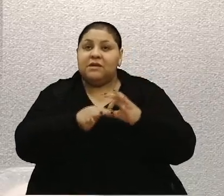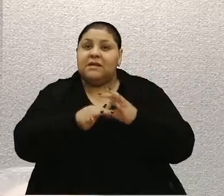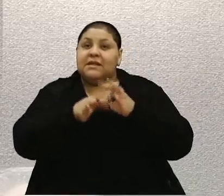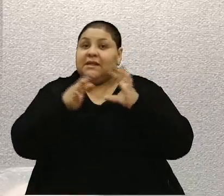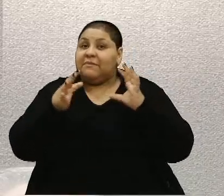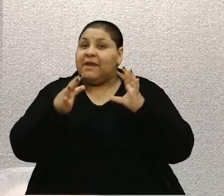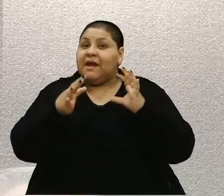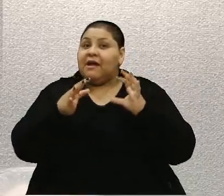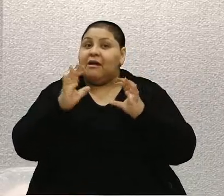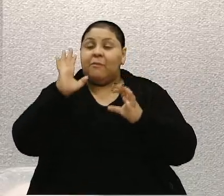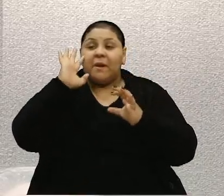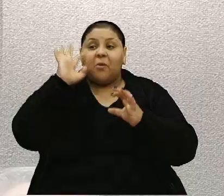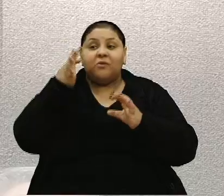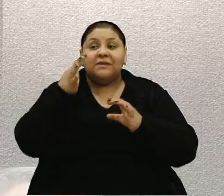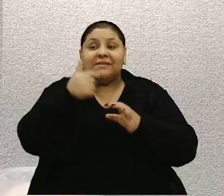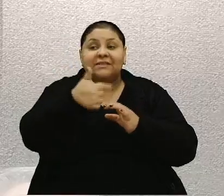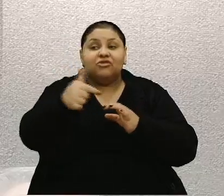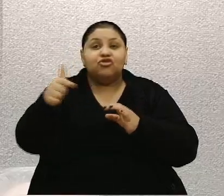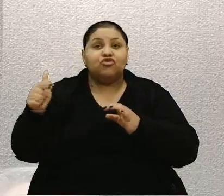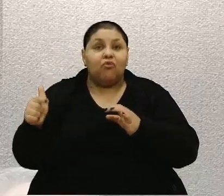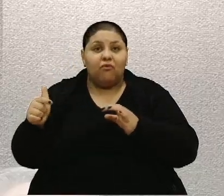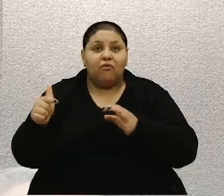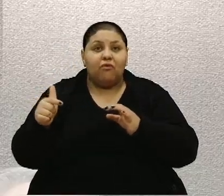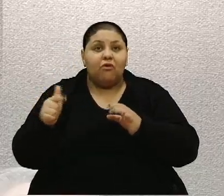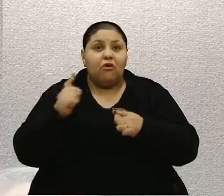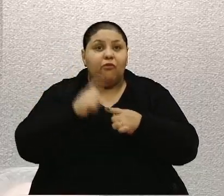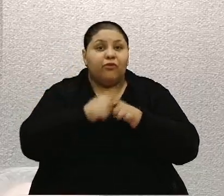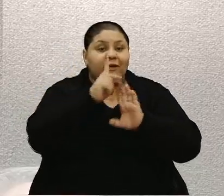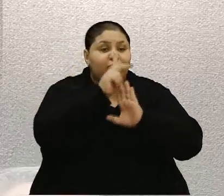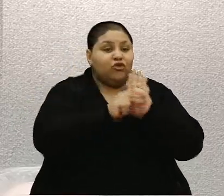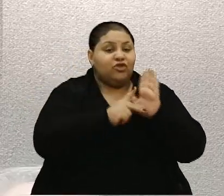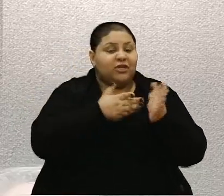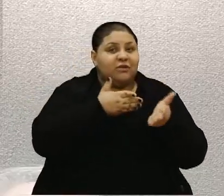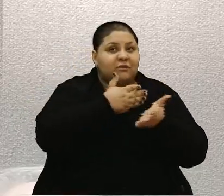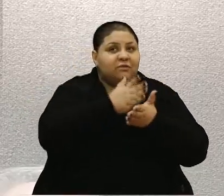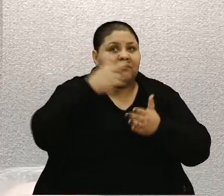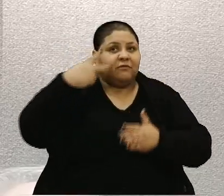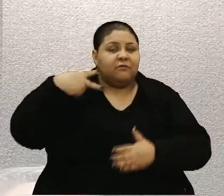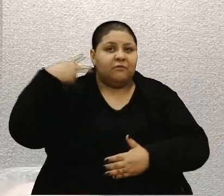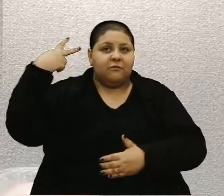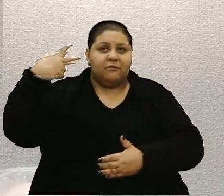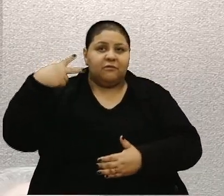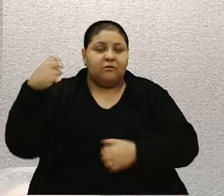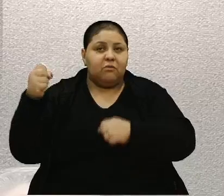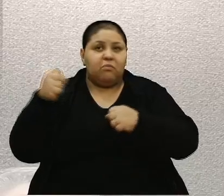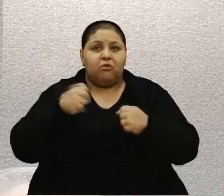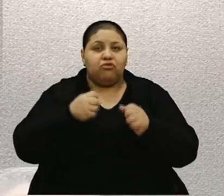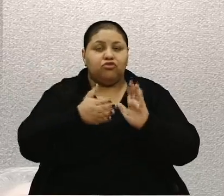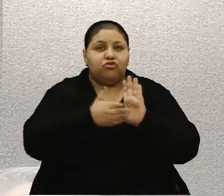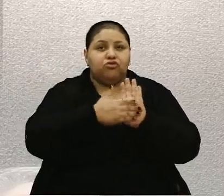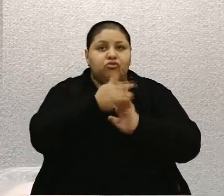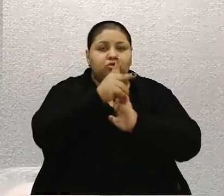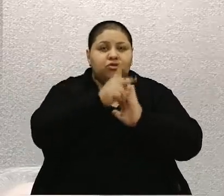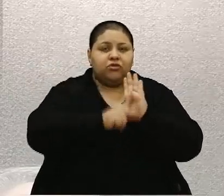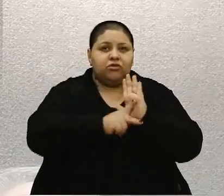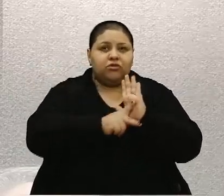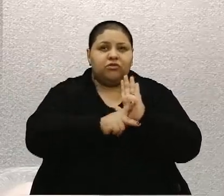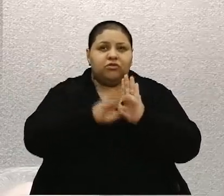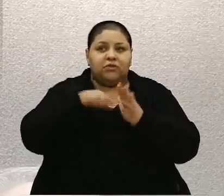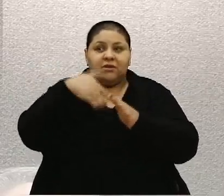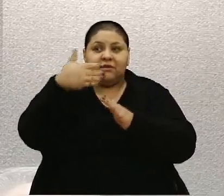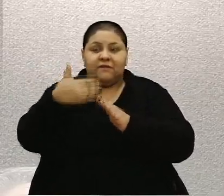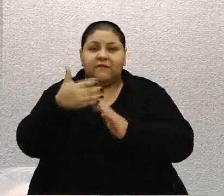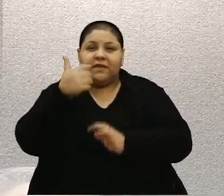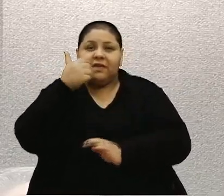nesta casa porque sendo o projeto aprovado o vereador aqui pode propor um projeto ano que vem eu proponho o mesmo